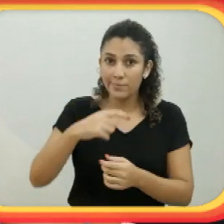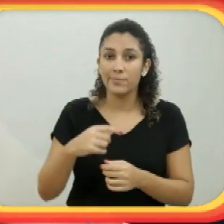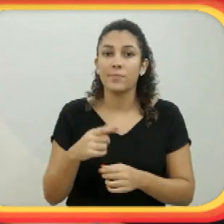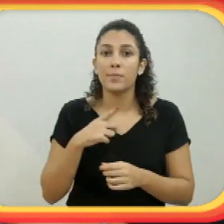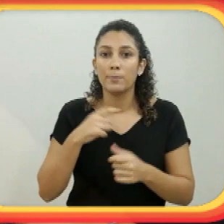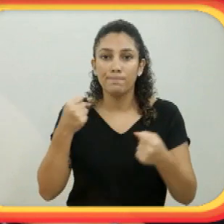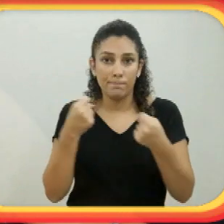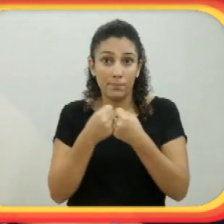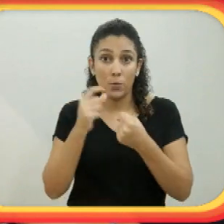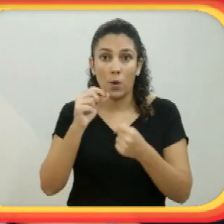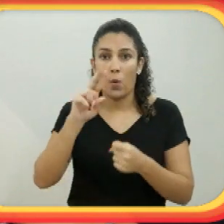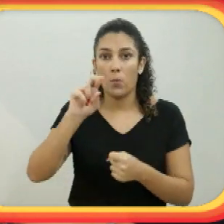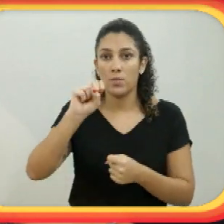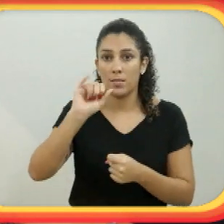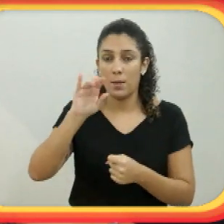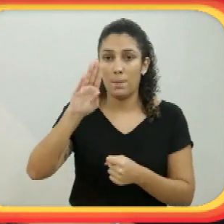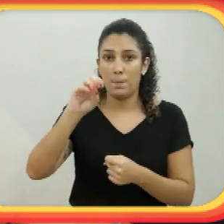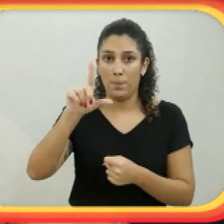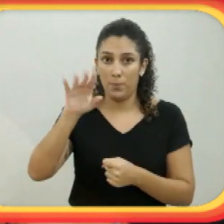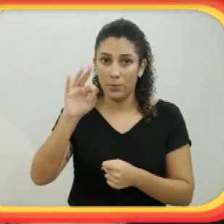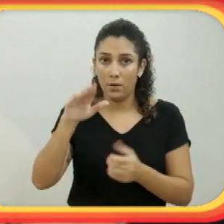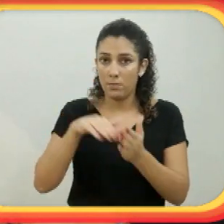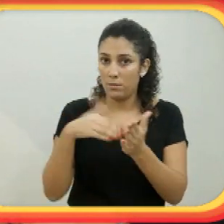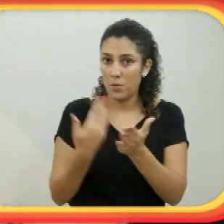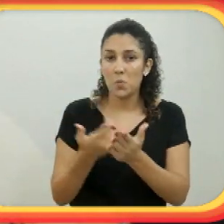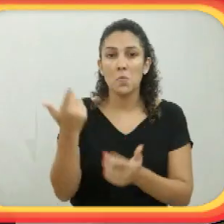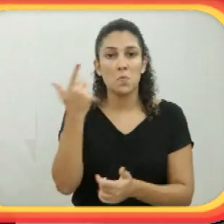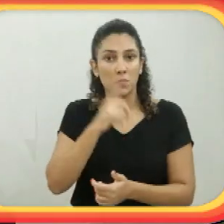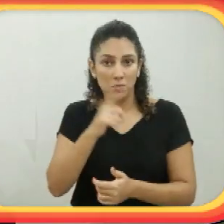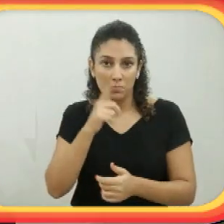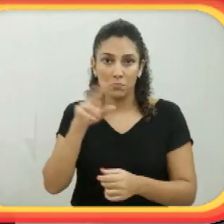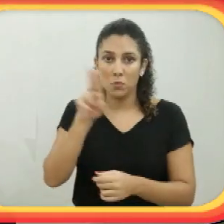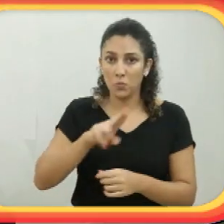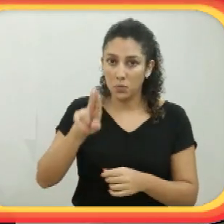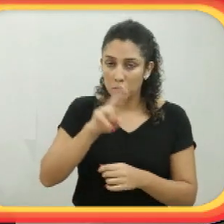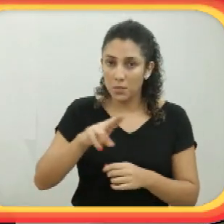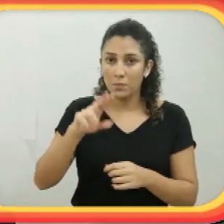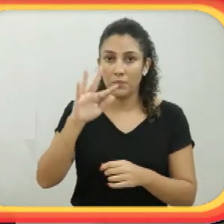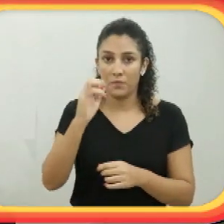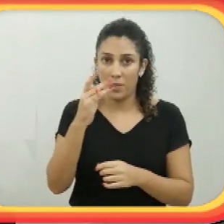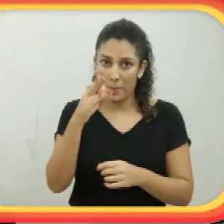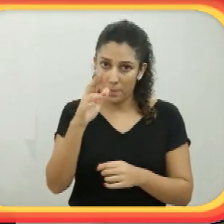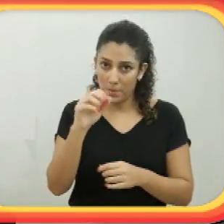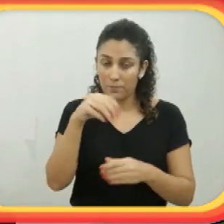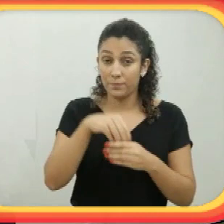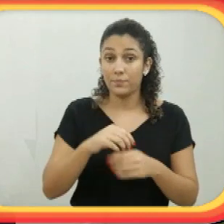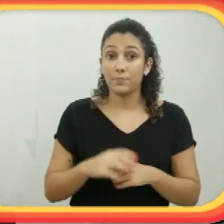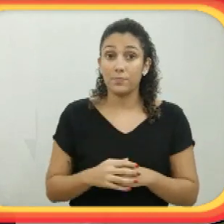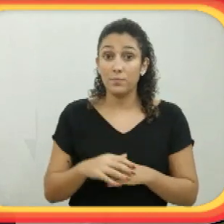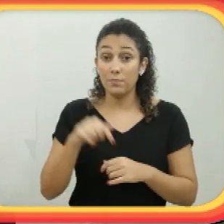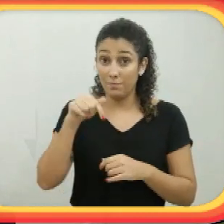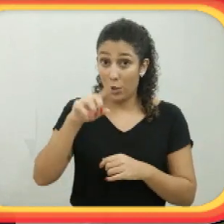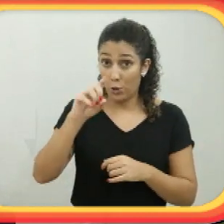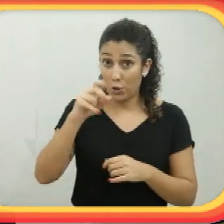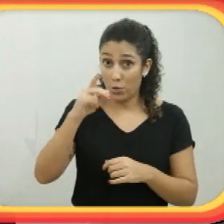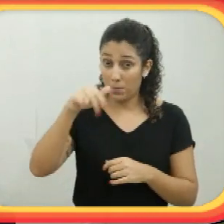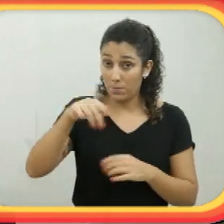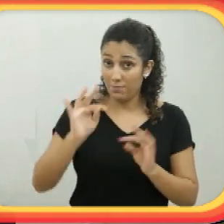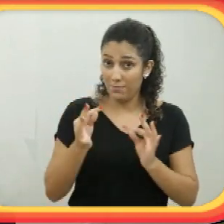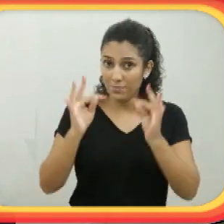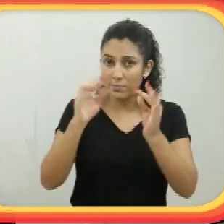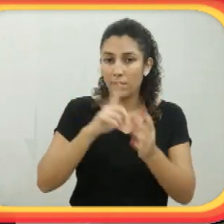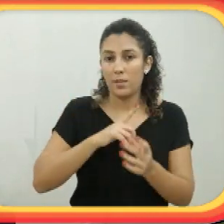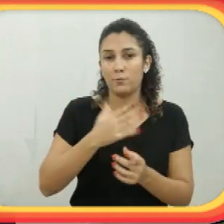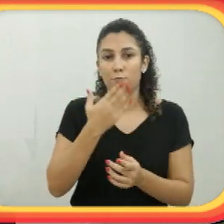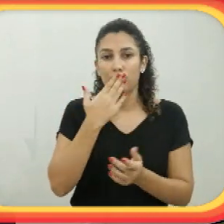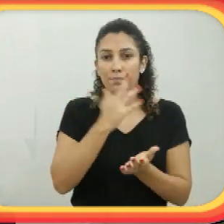agora nenhum deles conseguiu, mesmo usando duas lâminas de fibra de carbono. Doping tecnológico é um tipo de manobra que se poderia fazer,